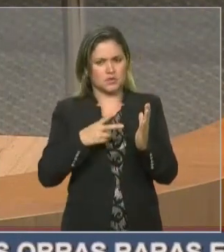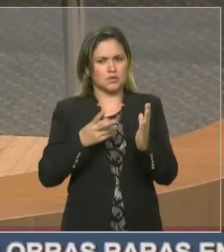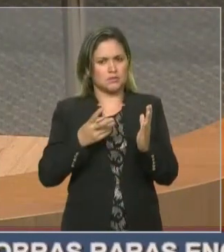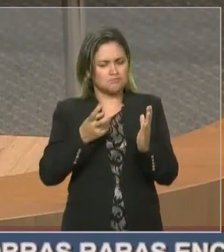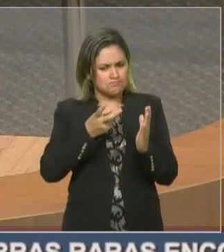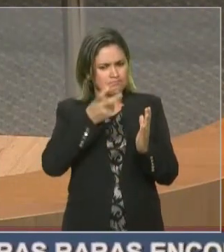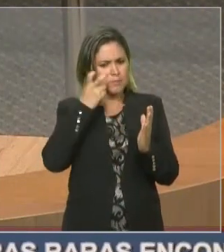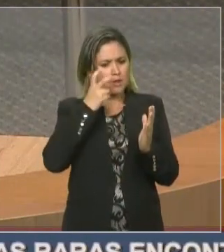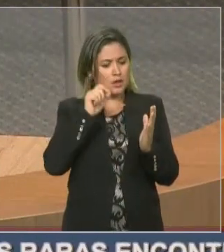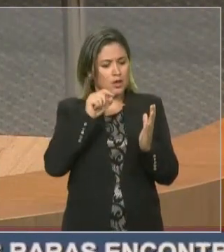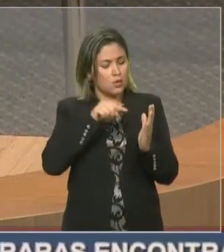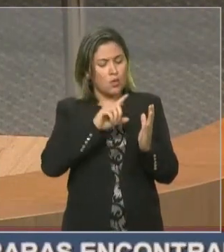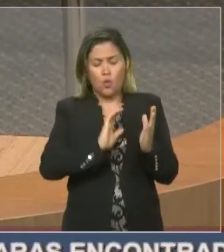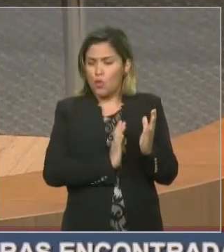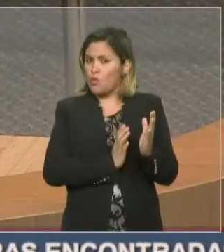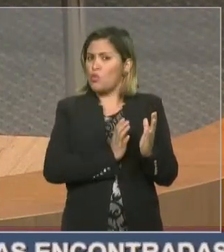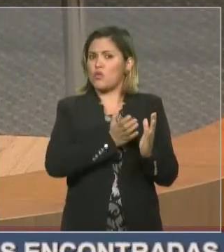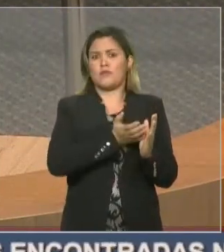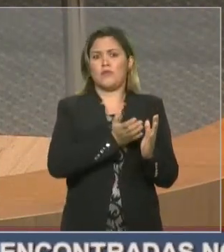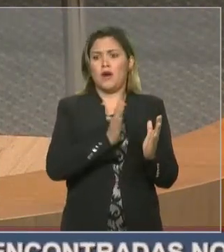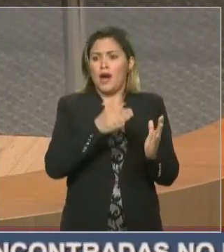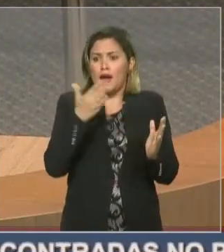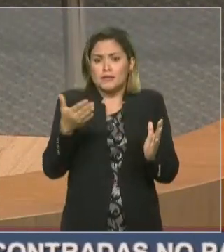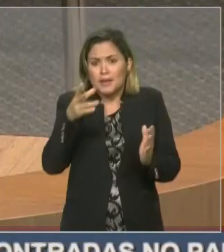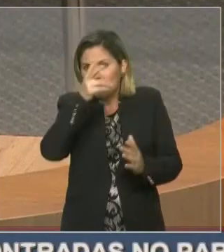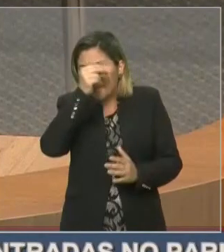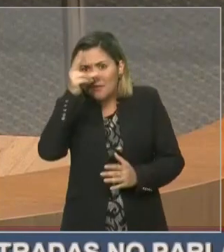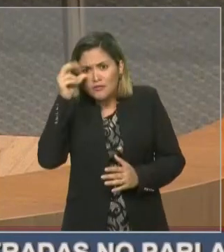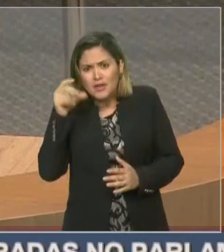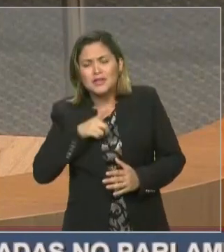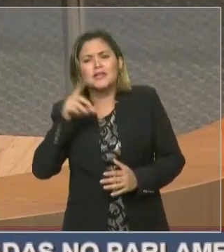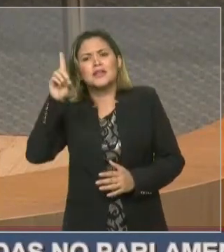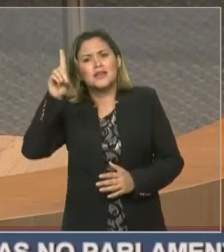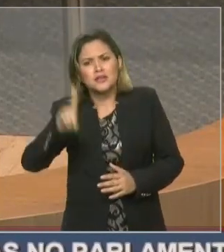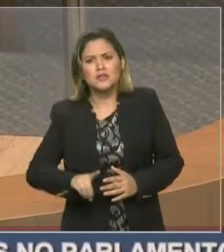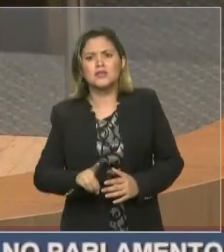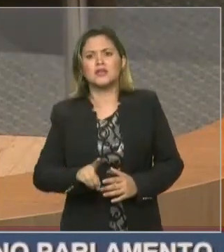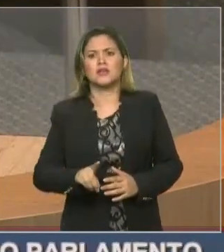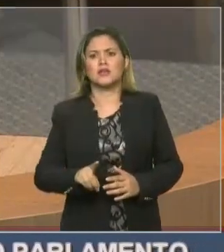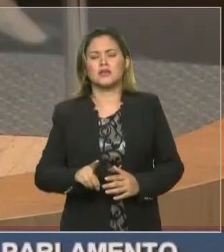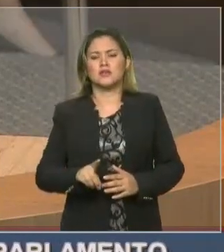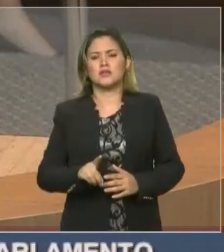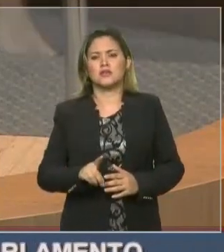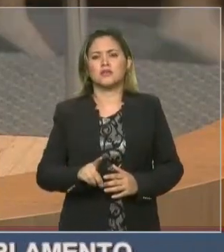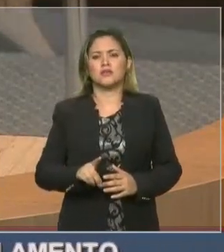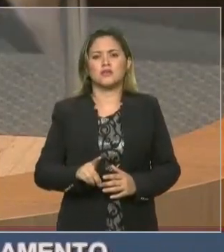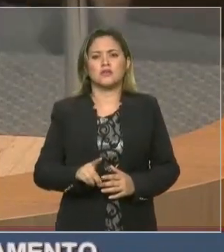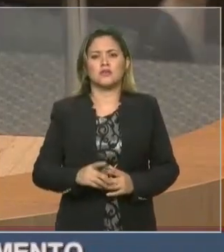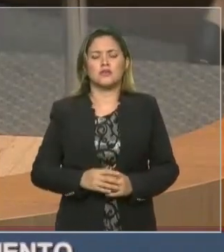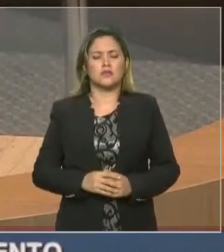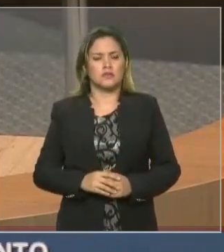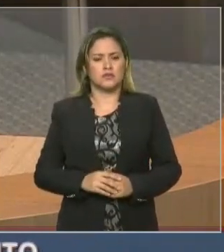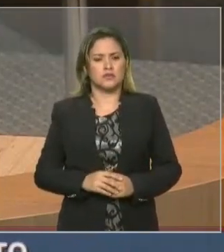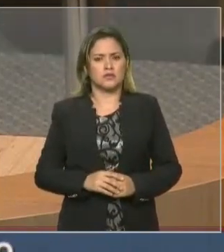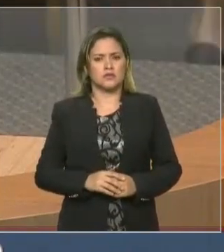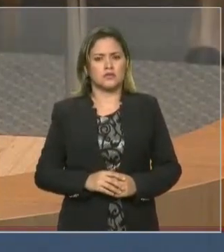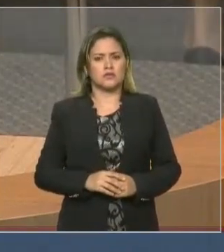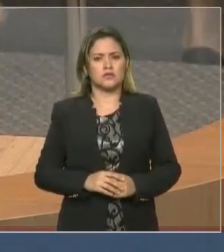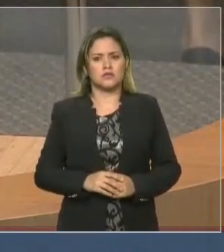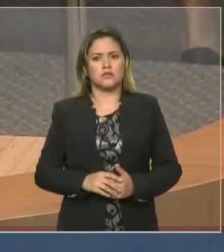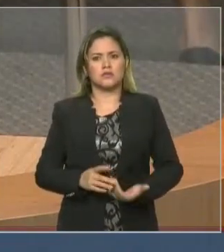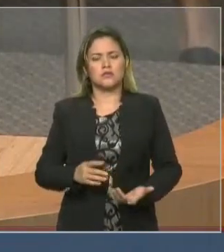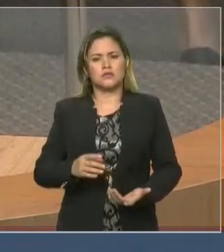ela é tão absurda que até os prefeitos tinham direito de exercer função de delegado de